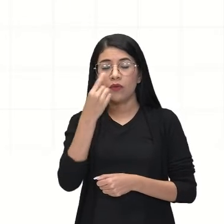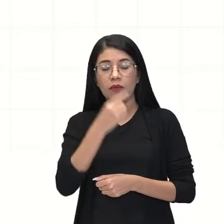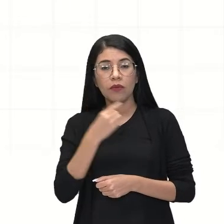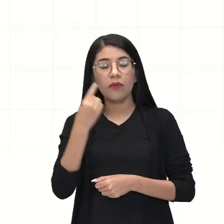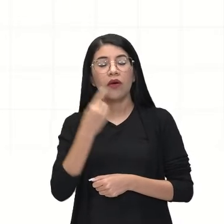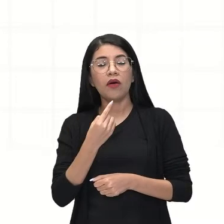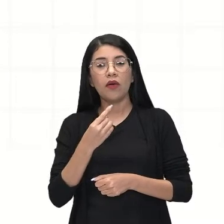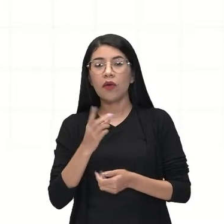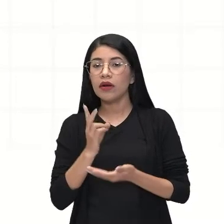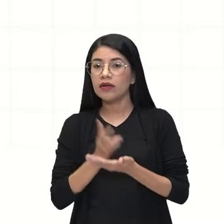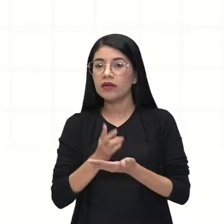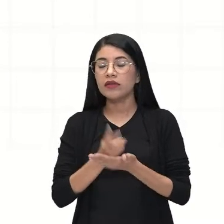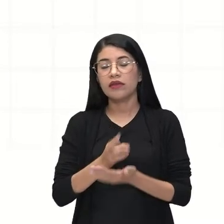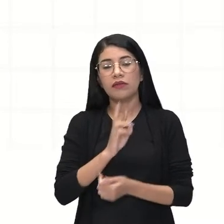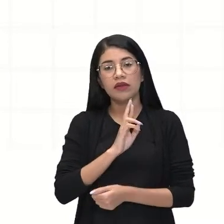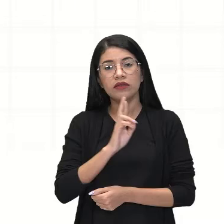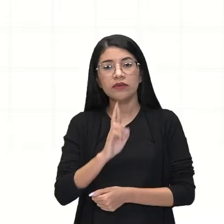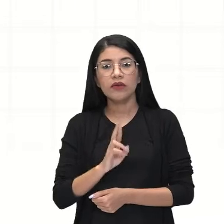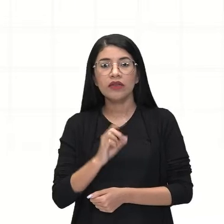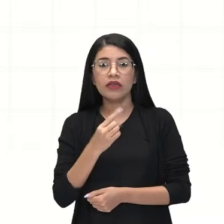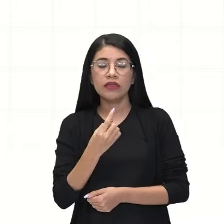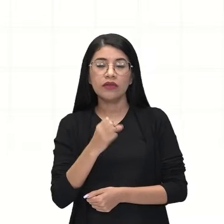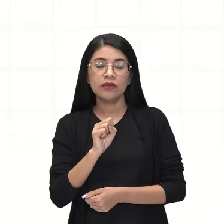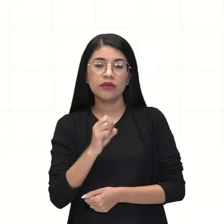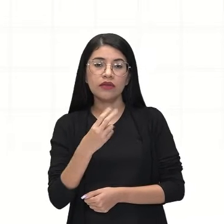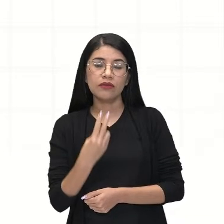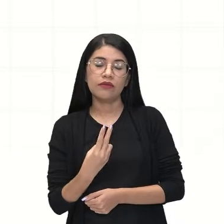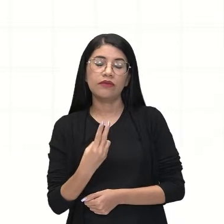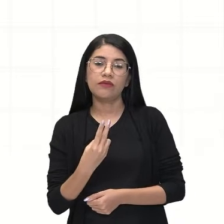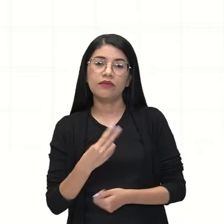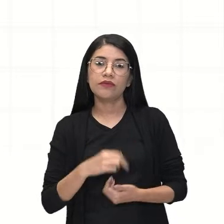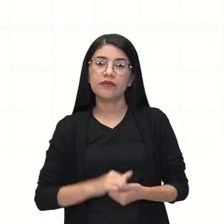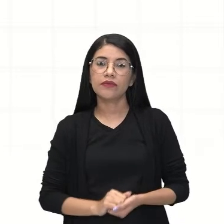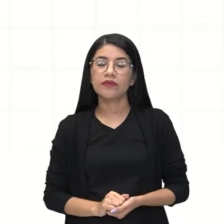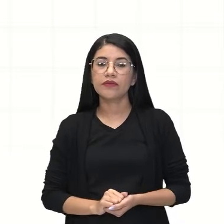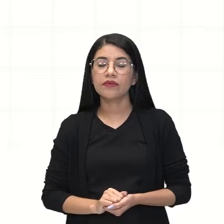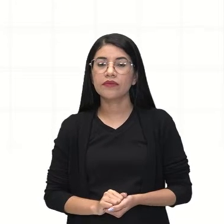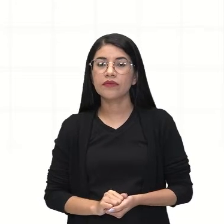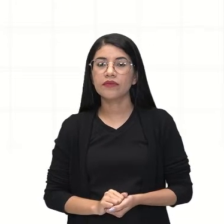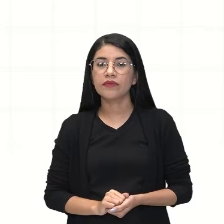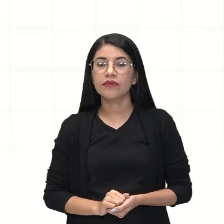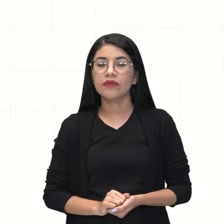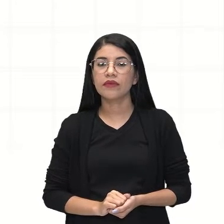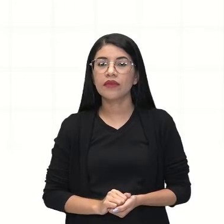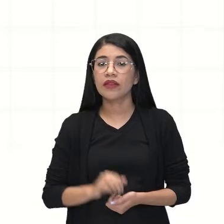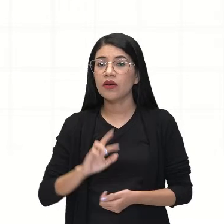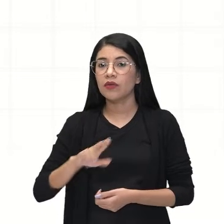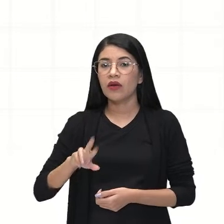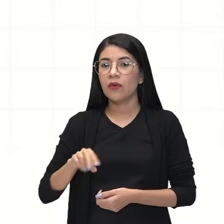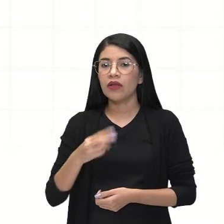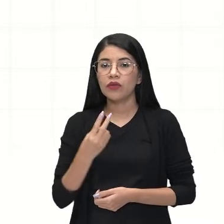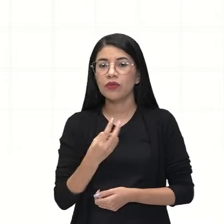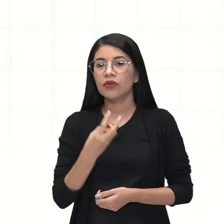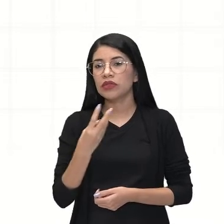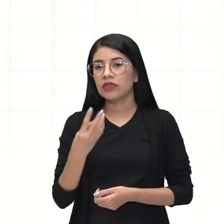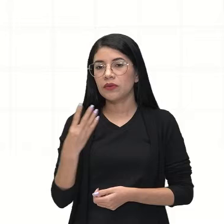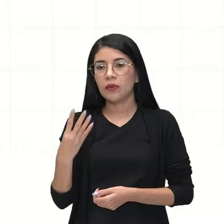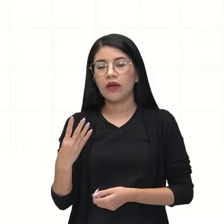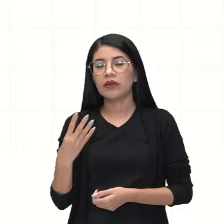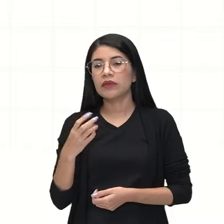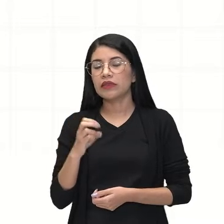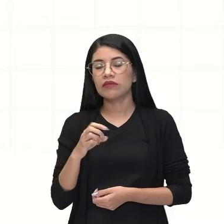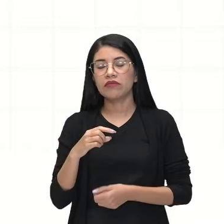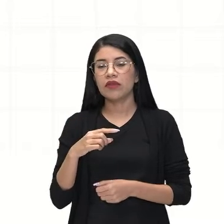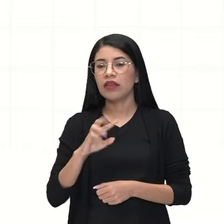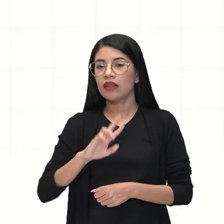vai aparecer 182 vezes. Então, não vai ser 2 horas, nem 3, nem 4,